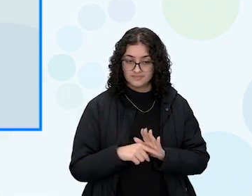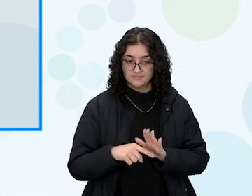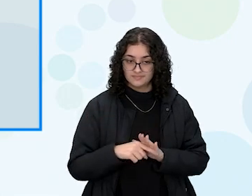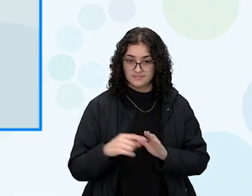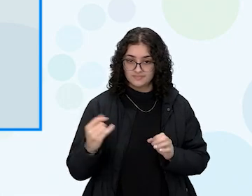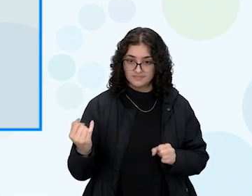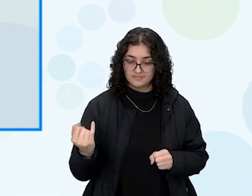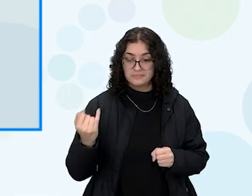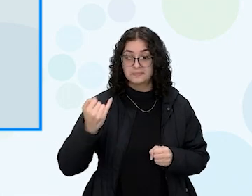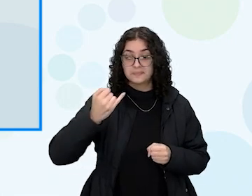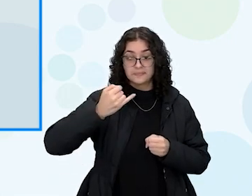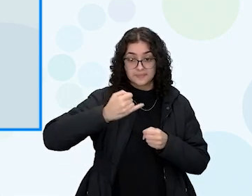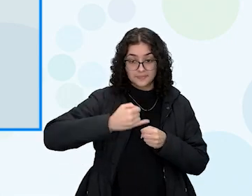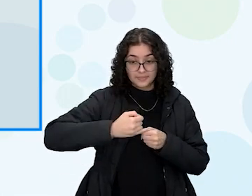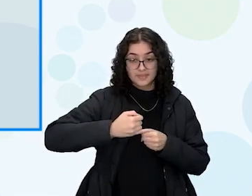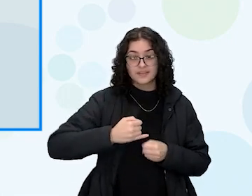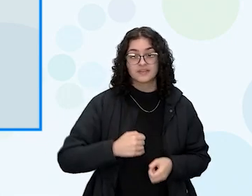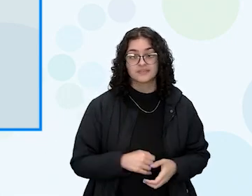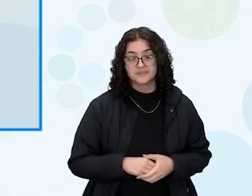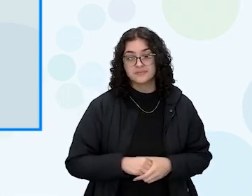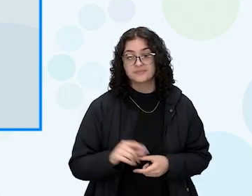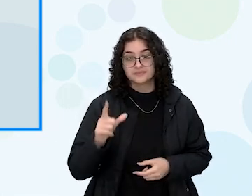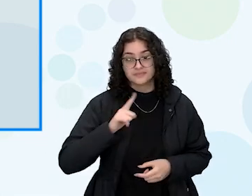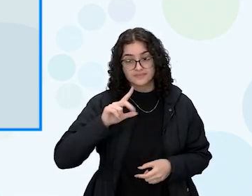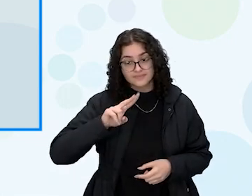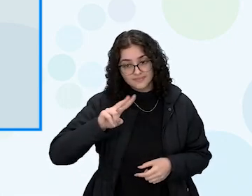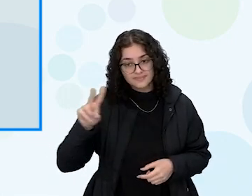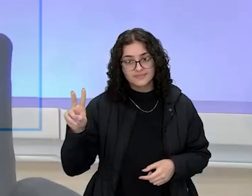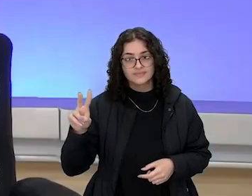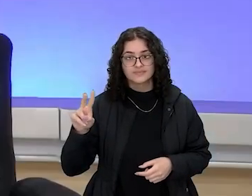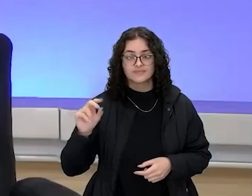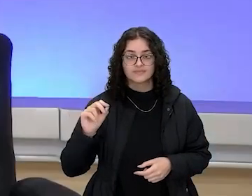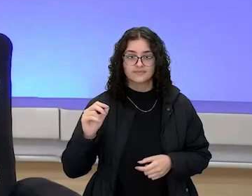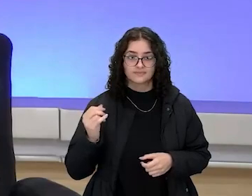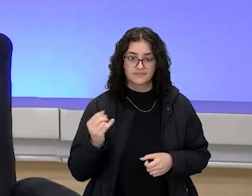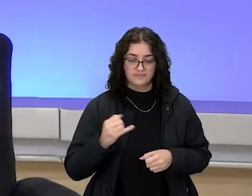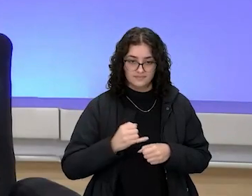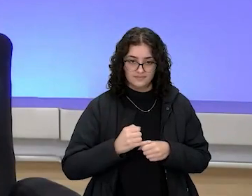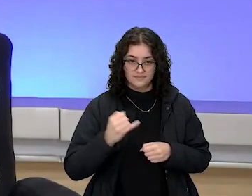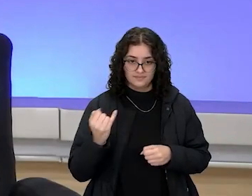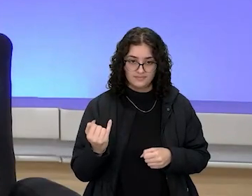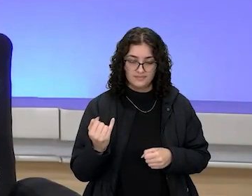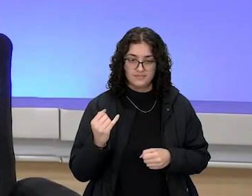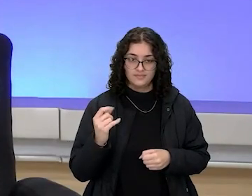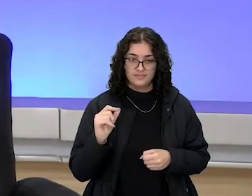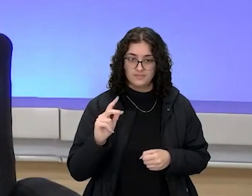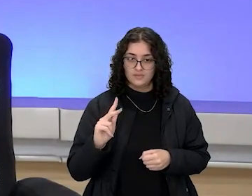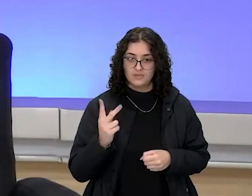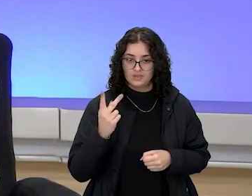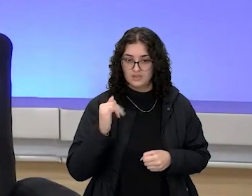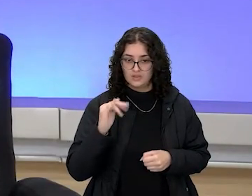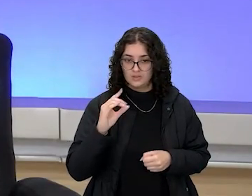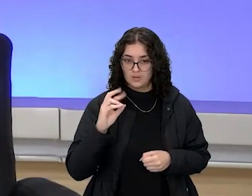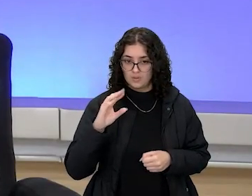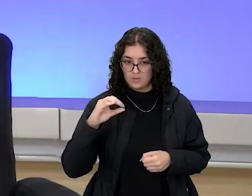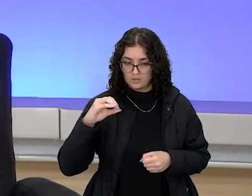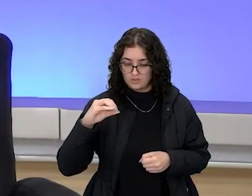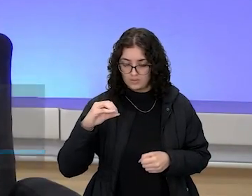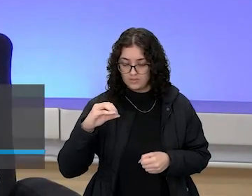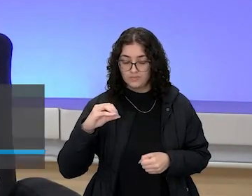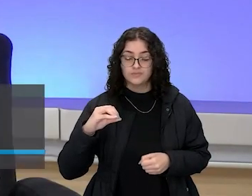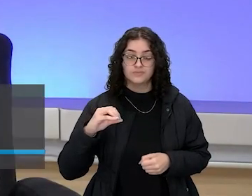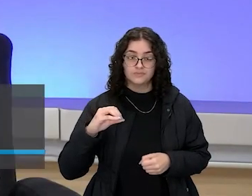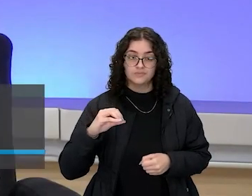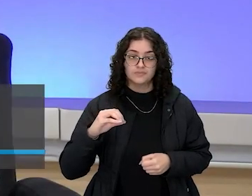um ânion, tá certo? E eles têm nome, o cátion hidrônio ou hidroxônio,